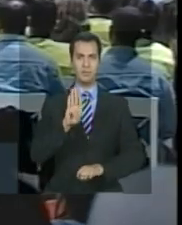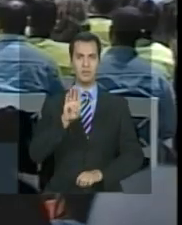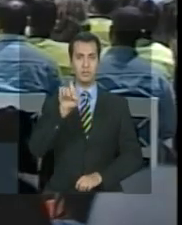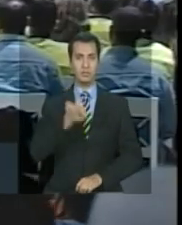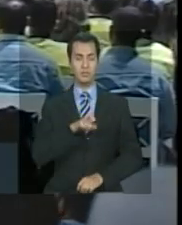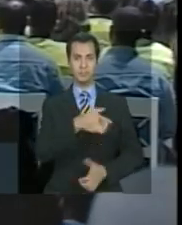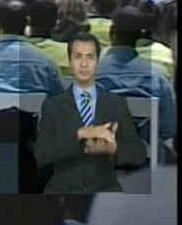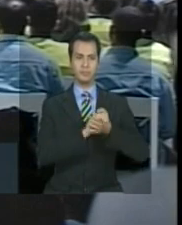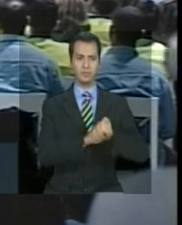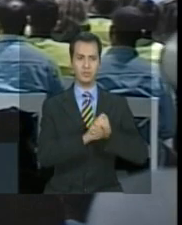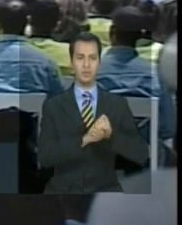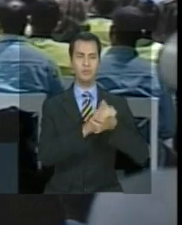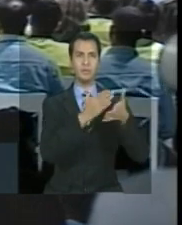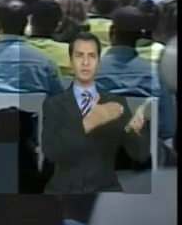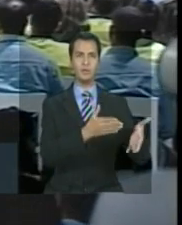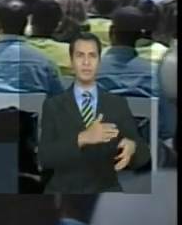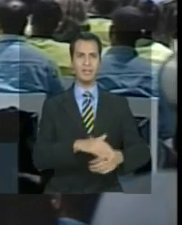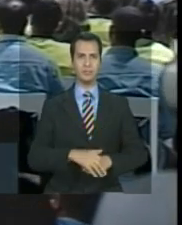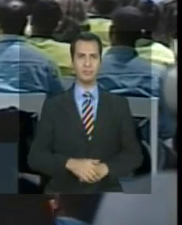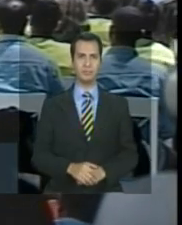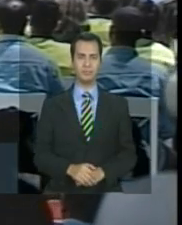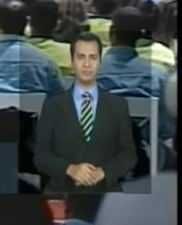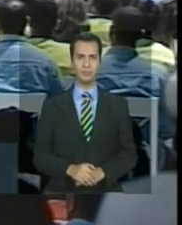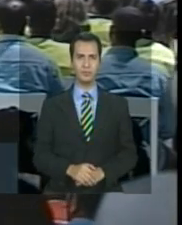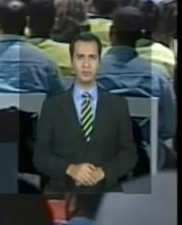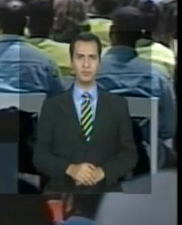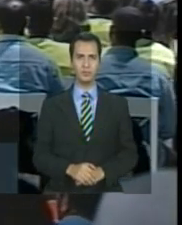o nosso padrão,